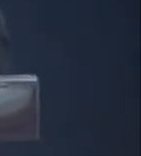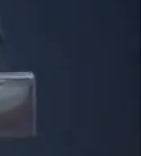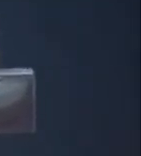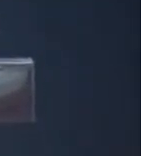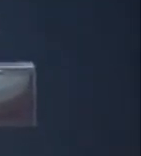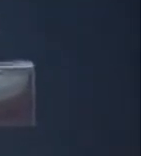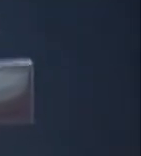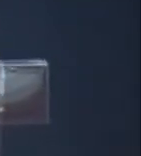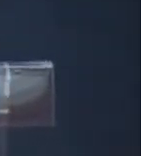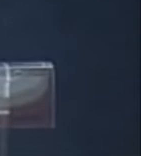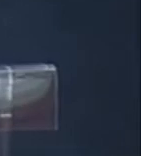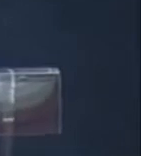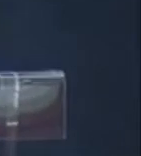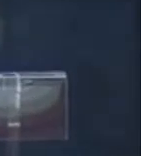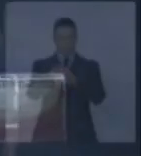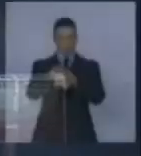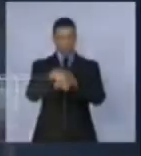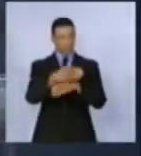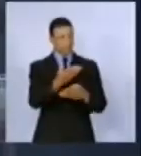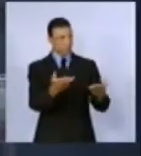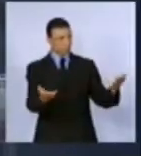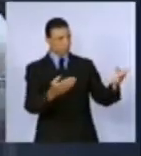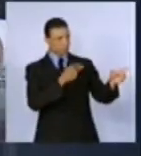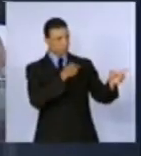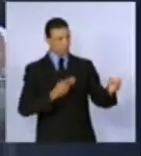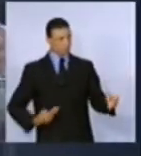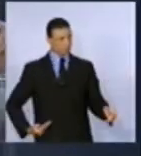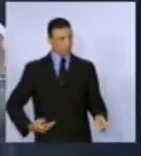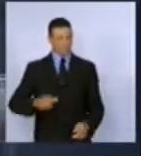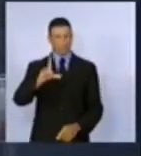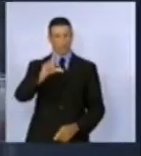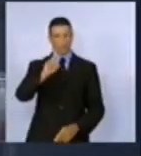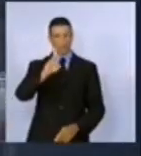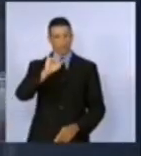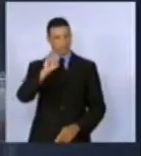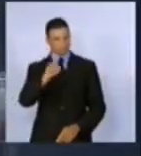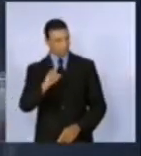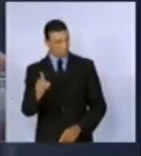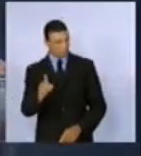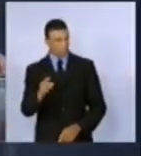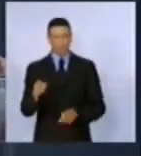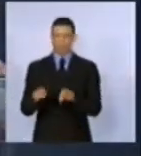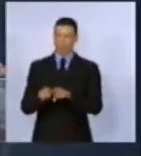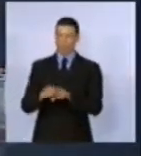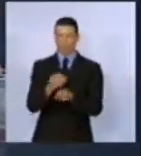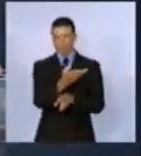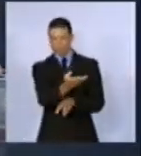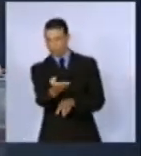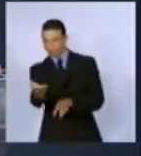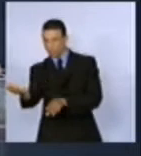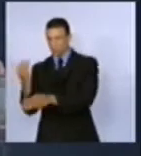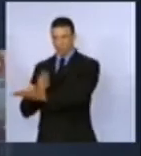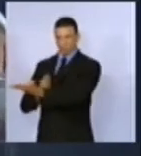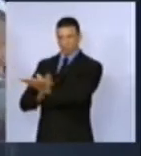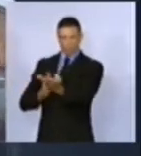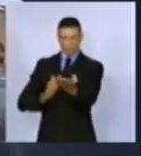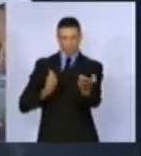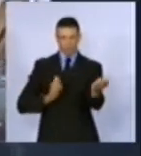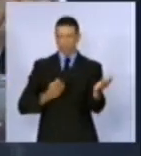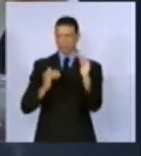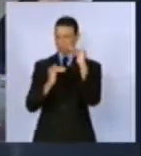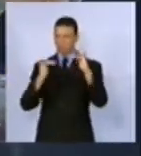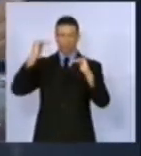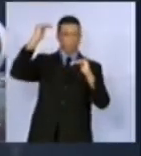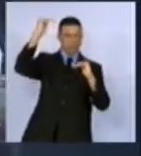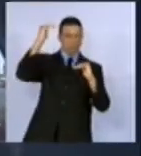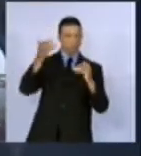boa noite essa notícia no seu Ministro Luiz fux expositores aqui presentes autoridades